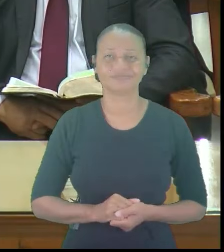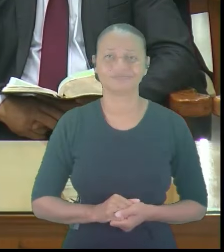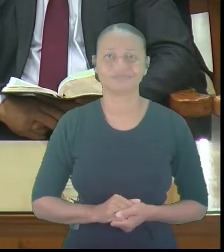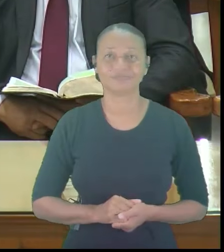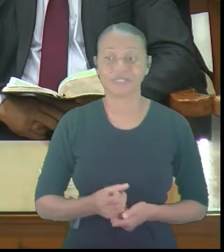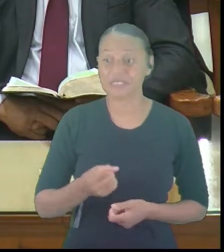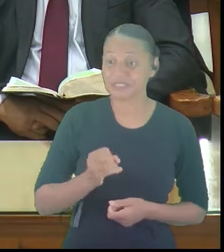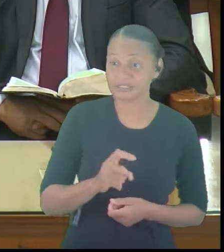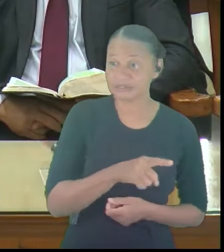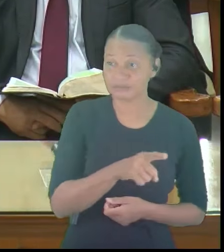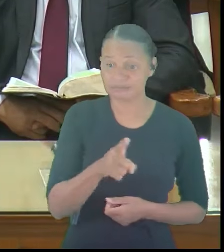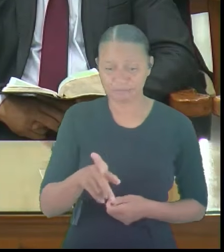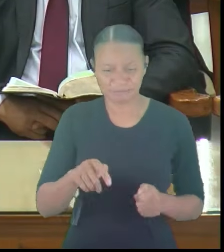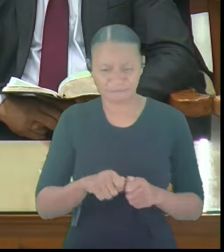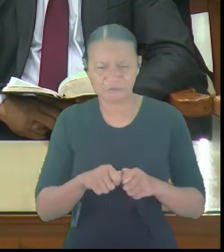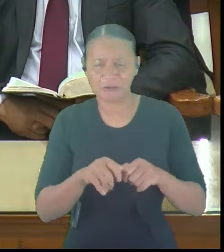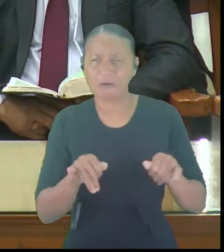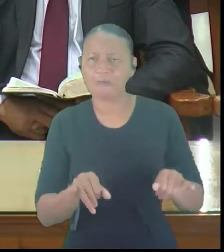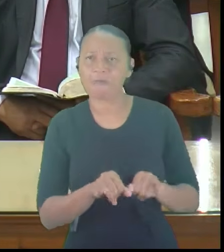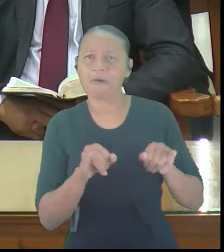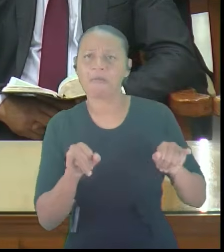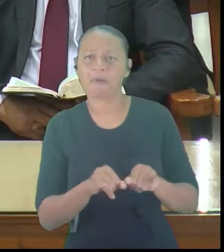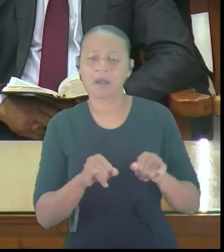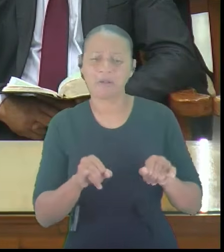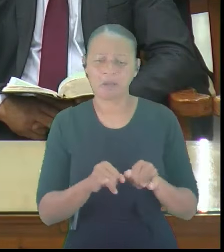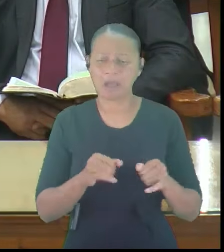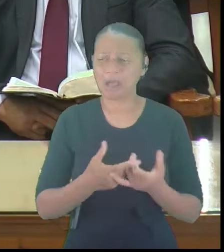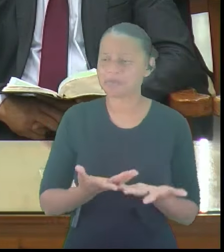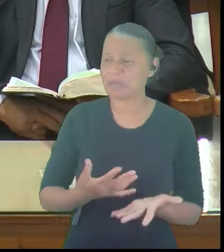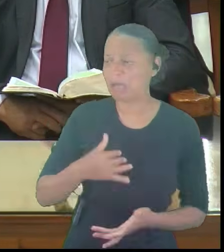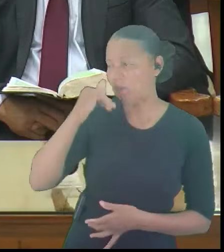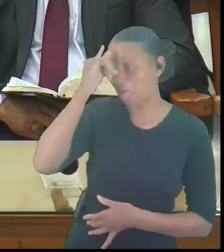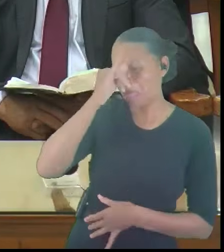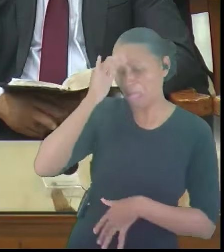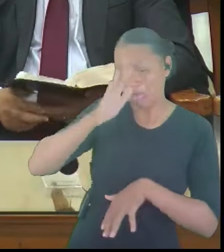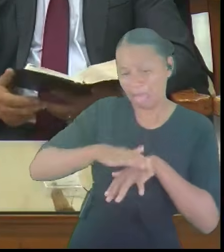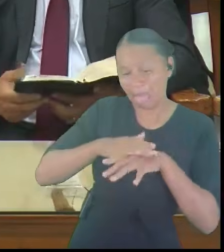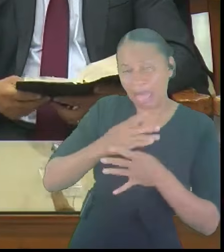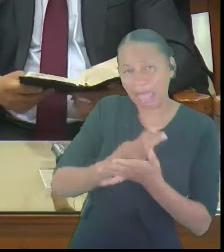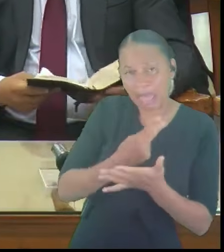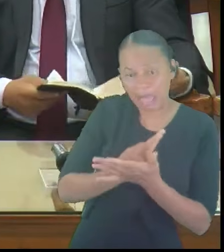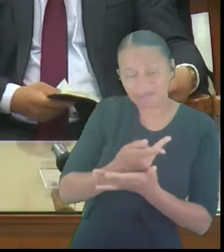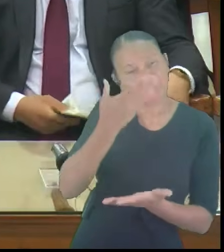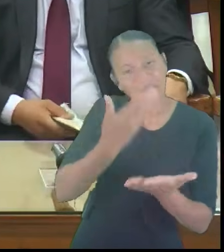Se você fizer uma bobagem, se você fizer uma tolice, quem vai perder é você.